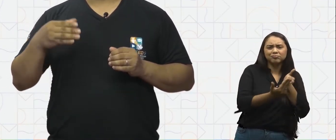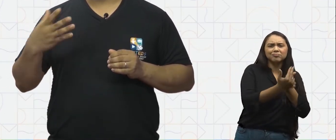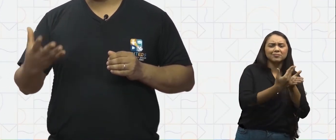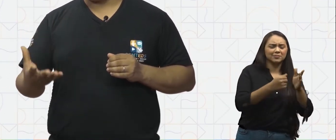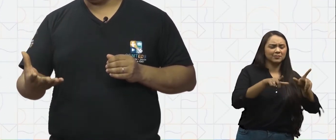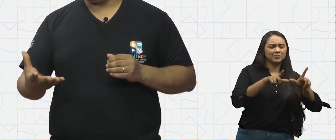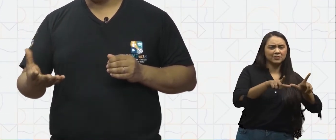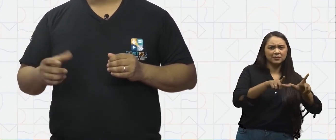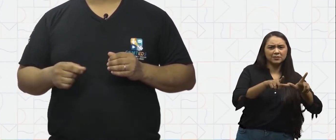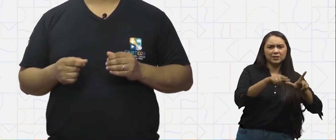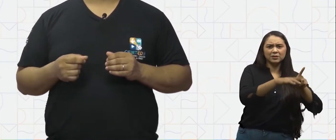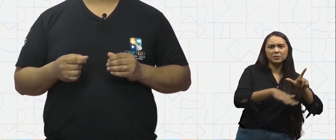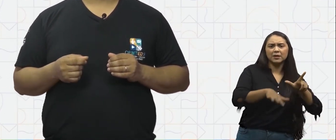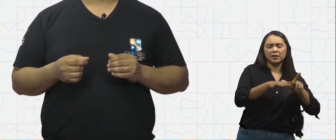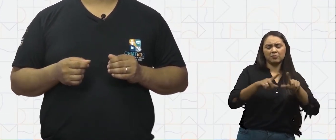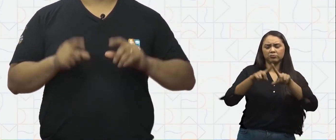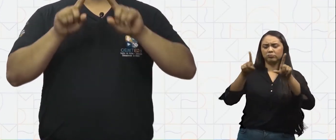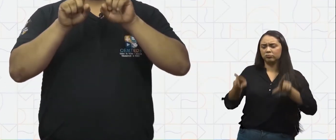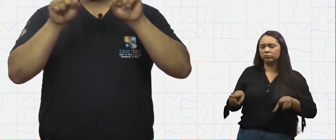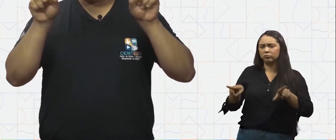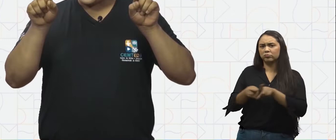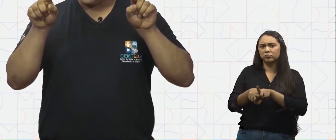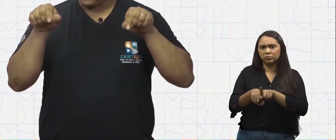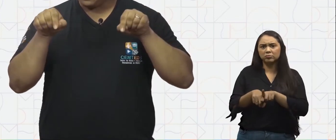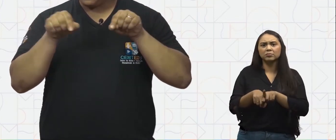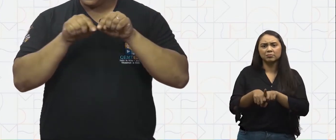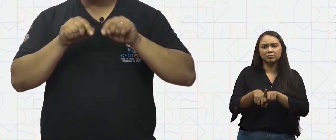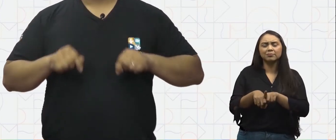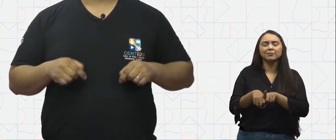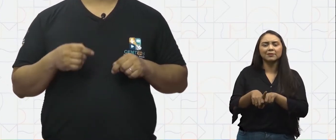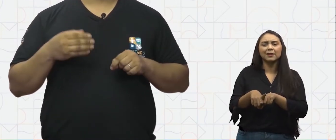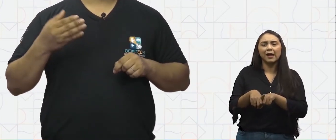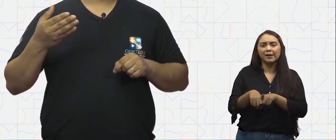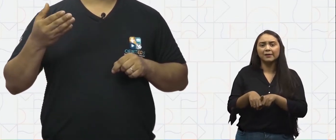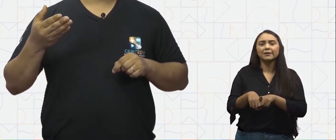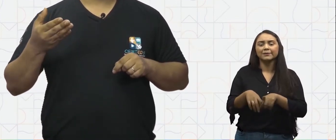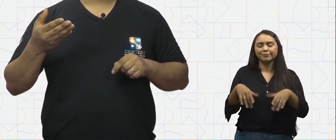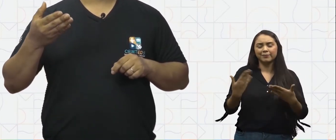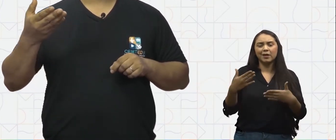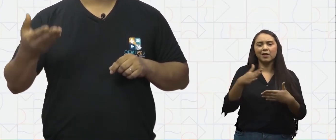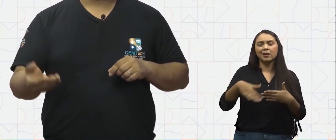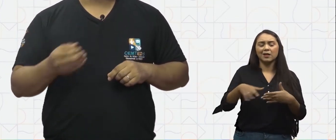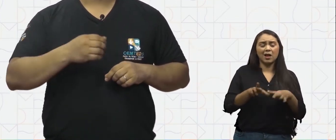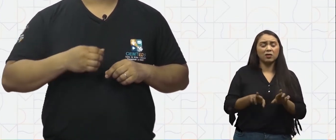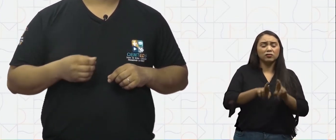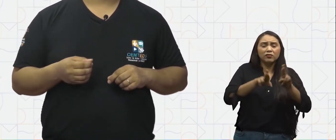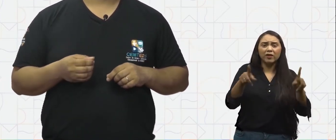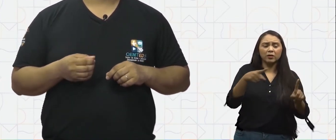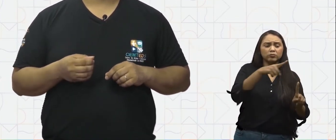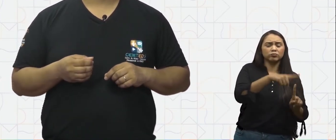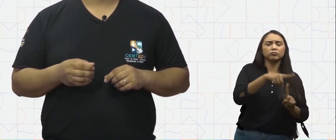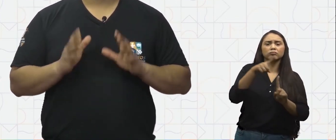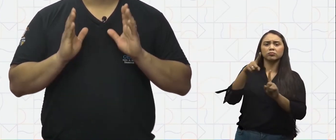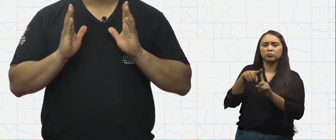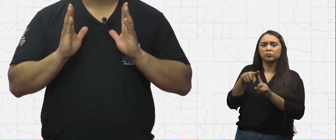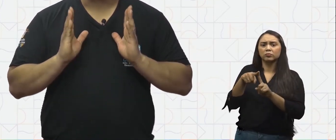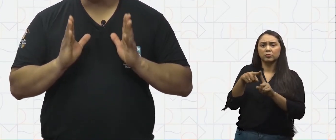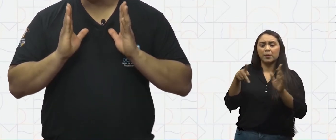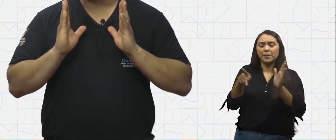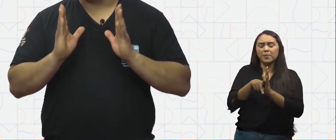geométricas planas são medidas em quadrados, as figuras geométricas espaciais são medidas